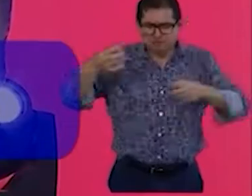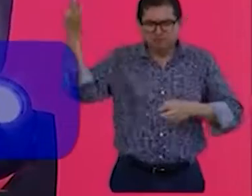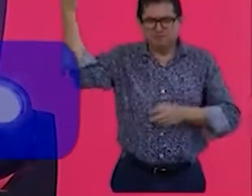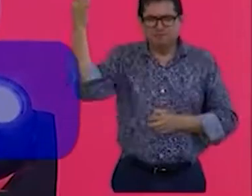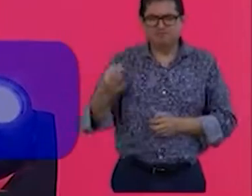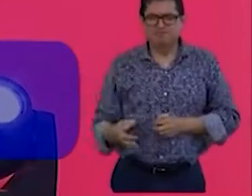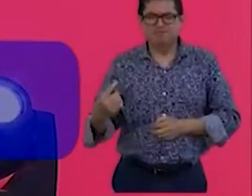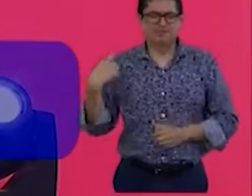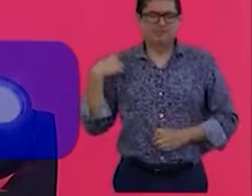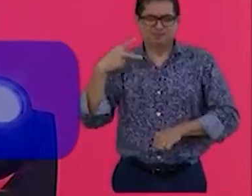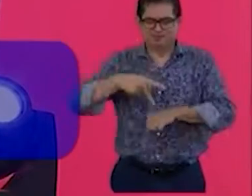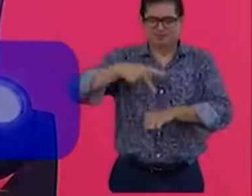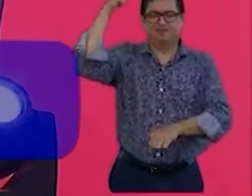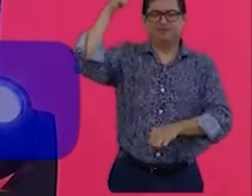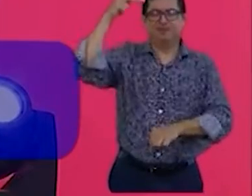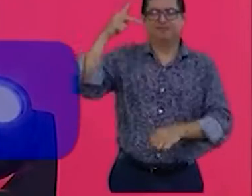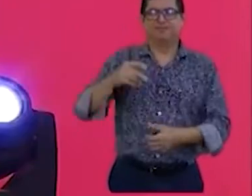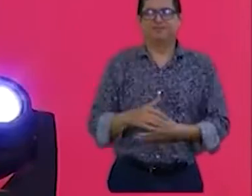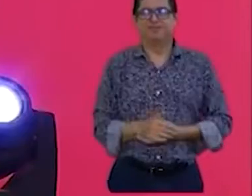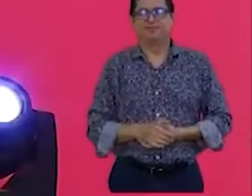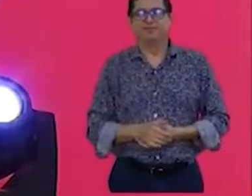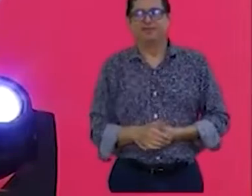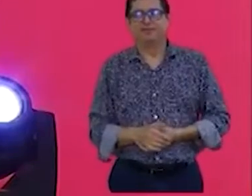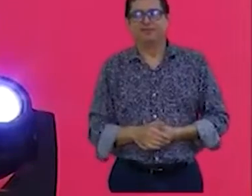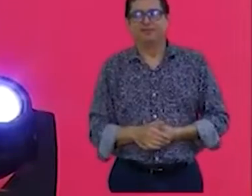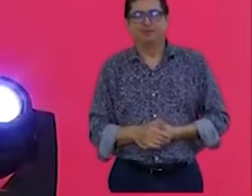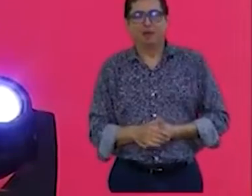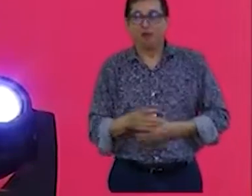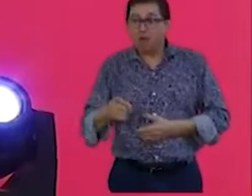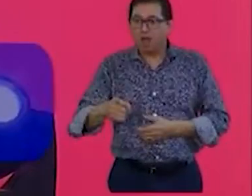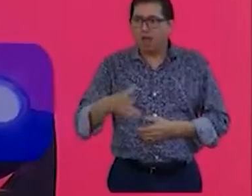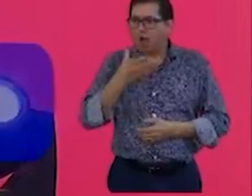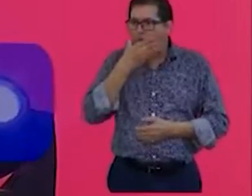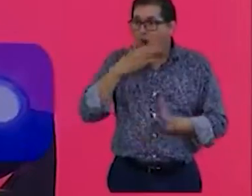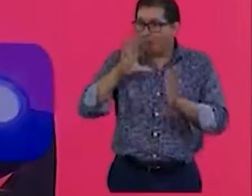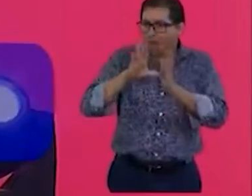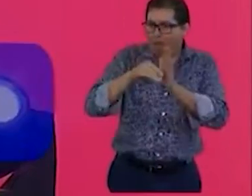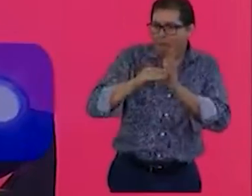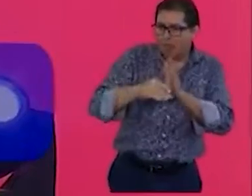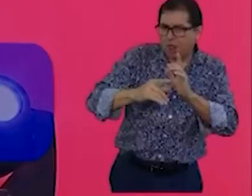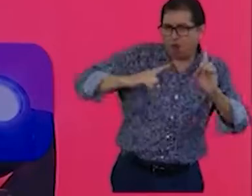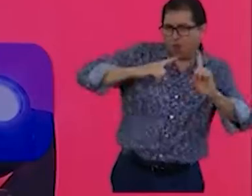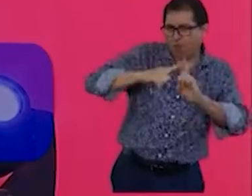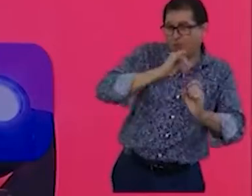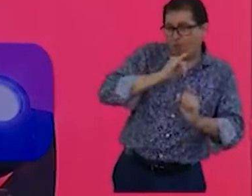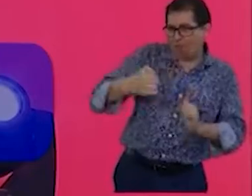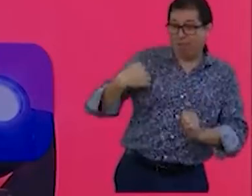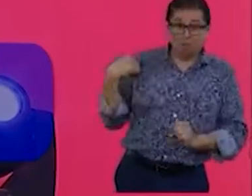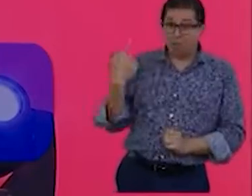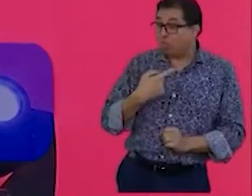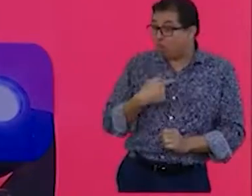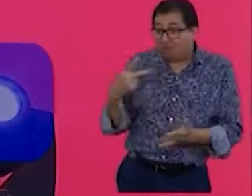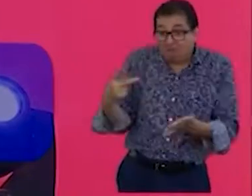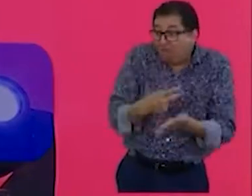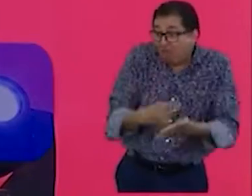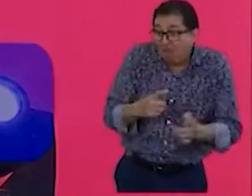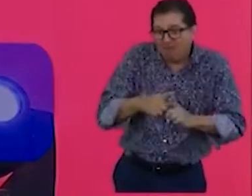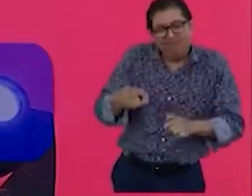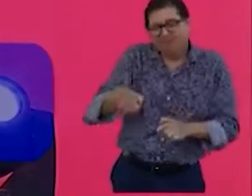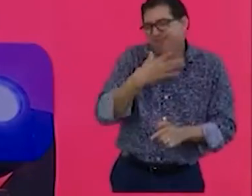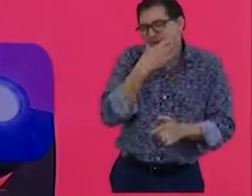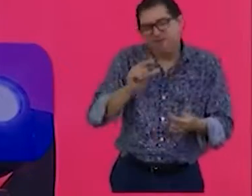é a nossa Páscoa. O ladrão da cruz disse: nós merecemos, nós erramos, mas este homem não cometeu erro